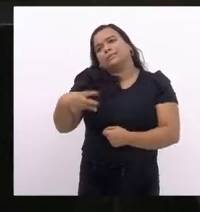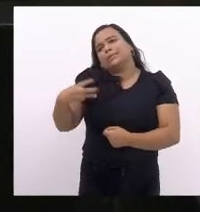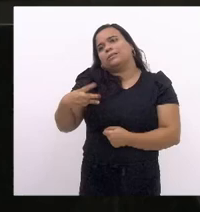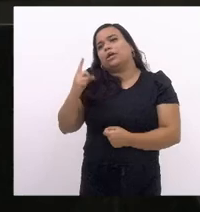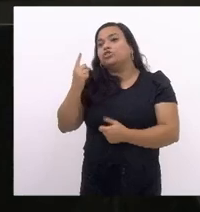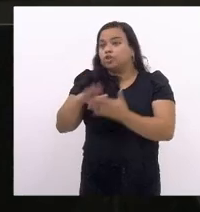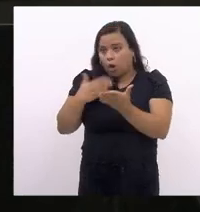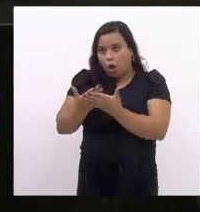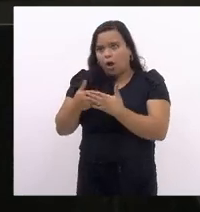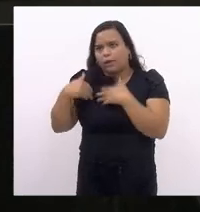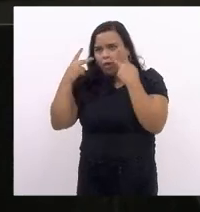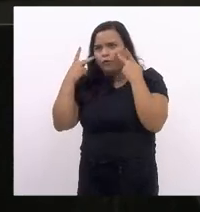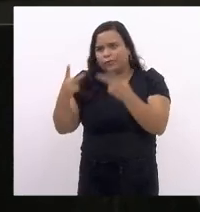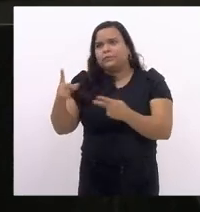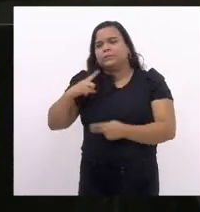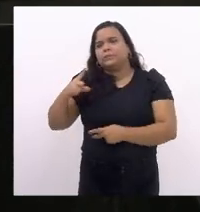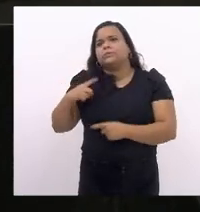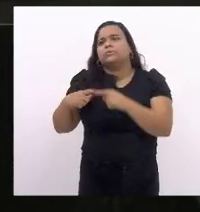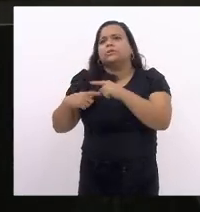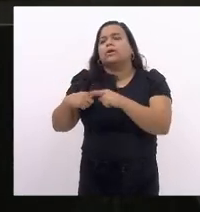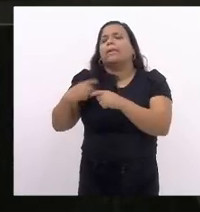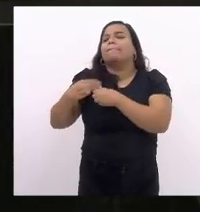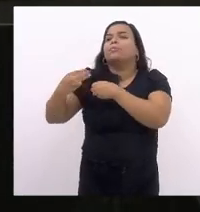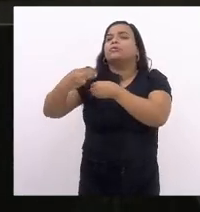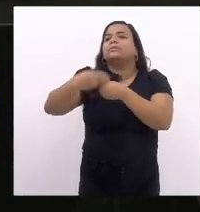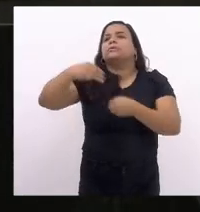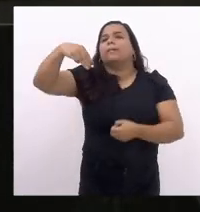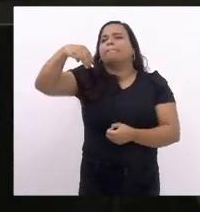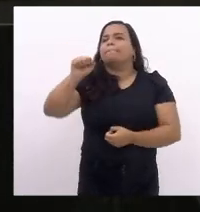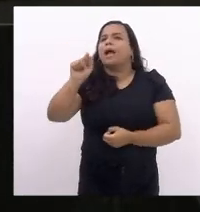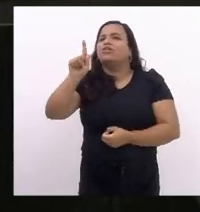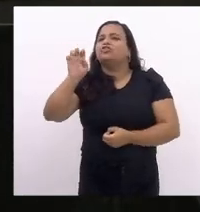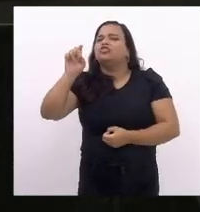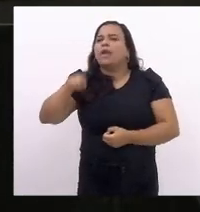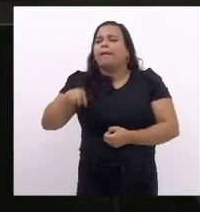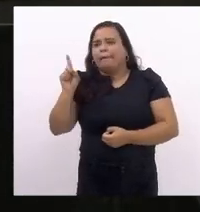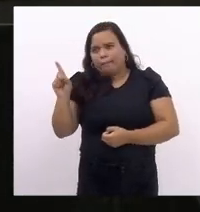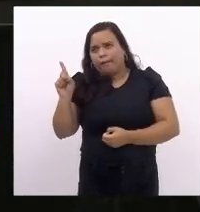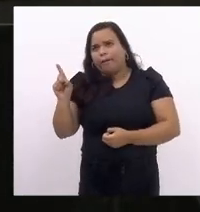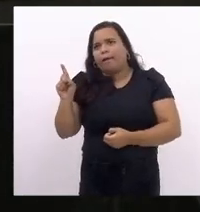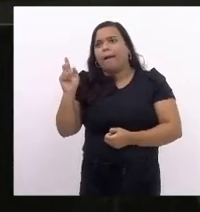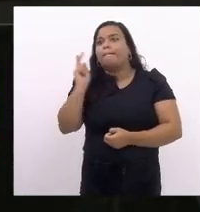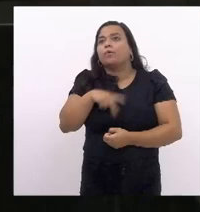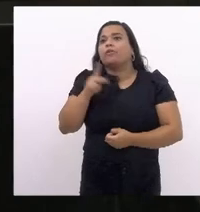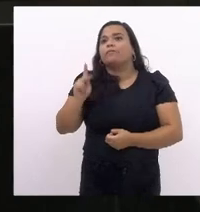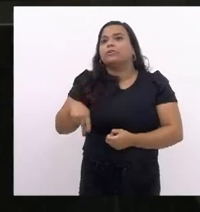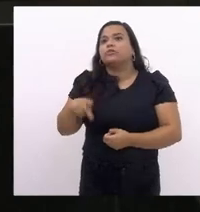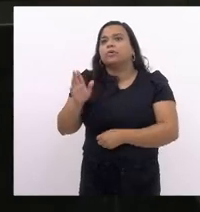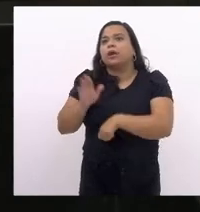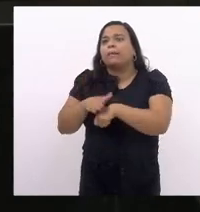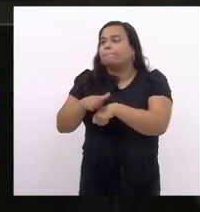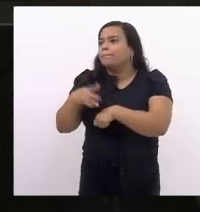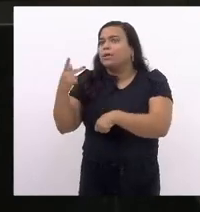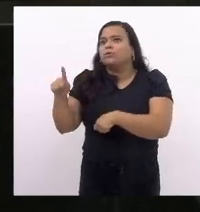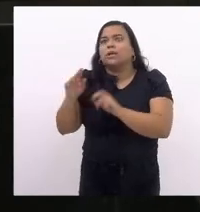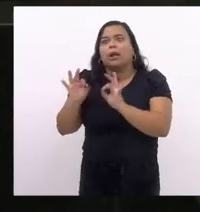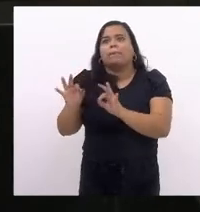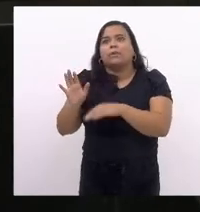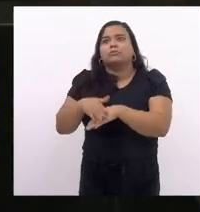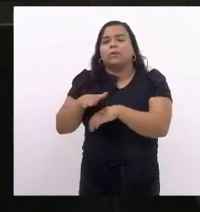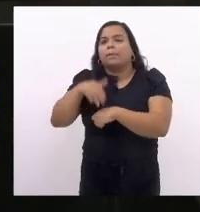visitar, no município de Magé, tem uma professora que ela mesma fecha a escola no final do turno da noite. Ela